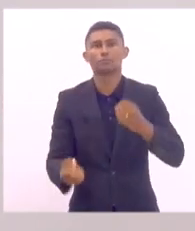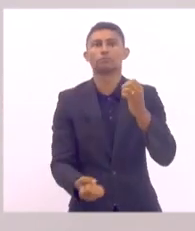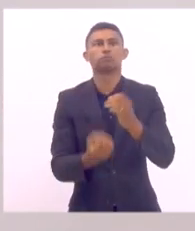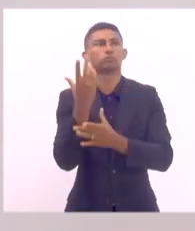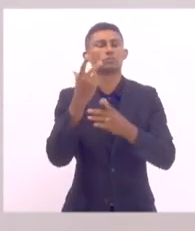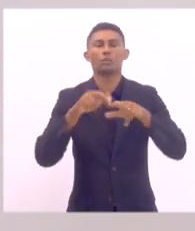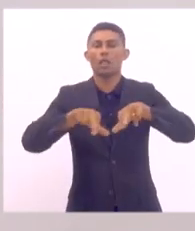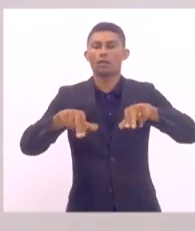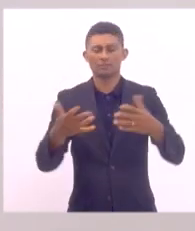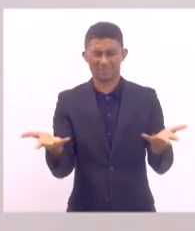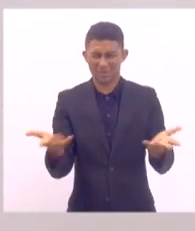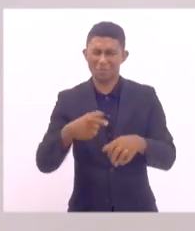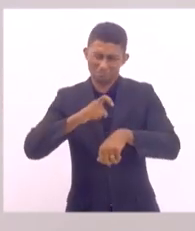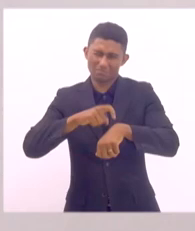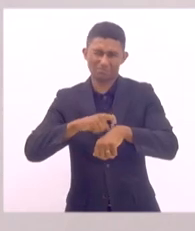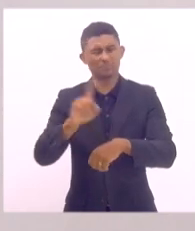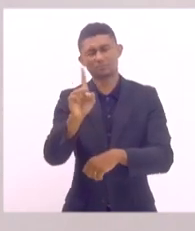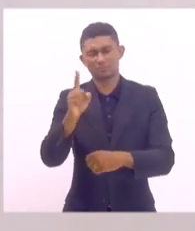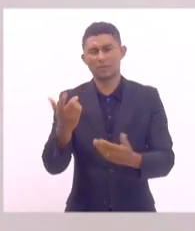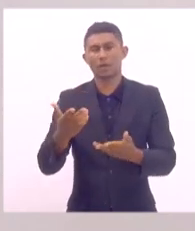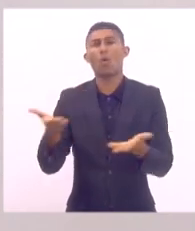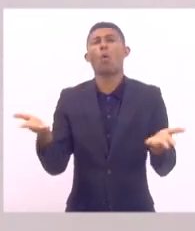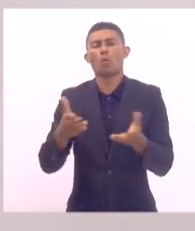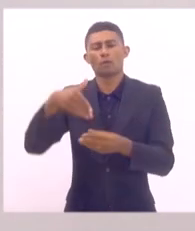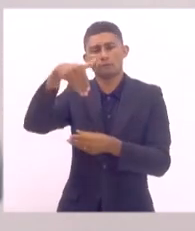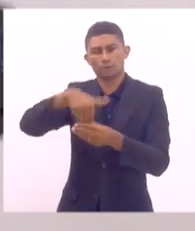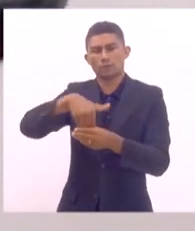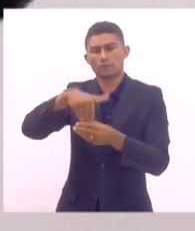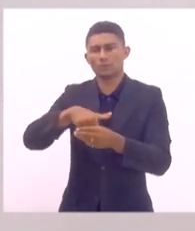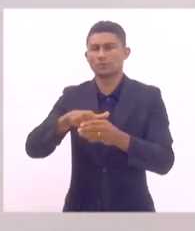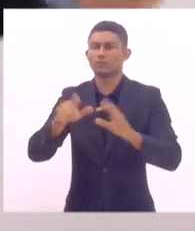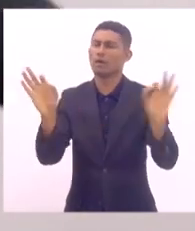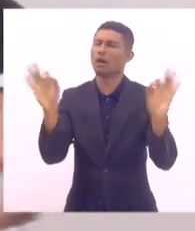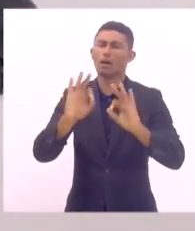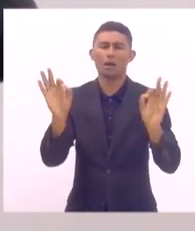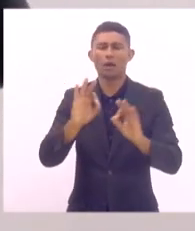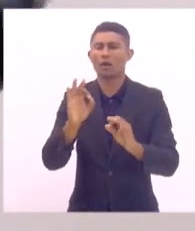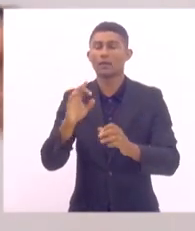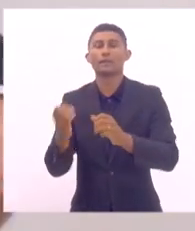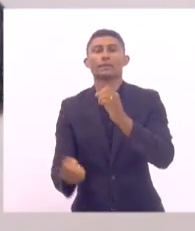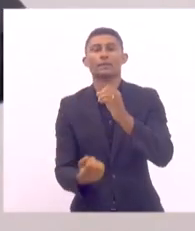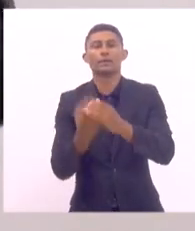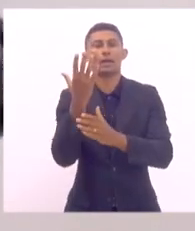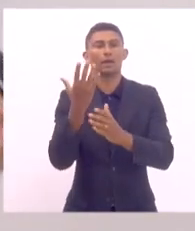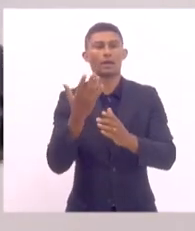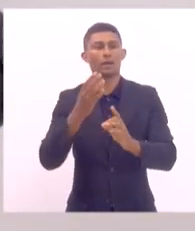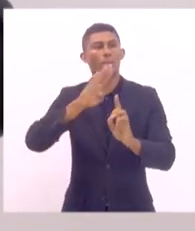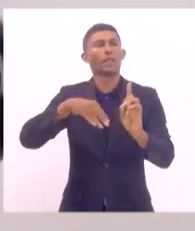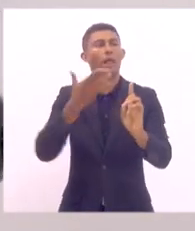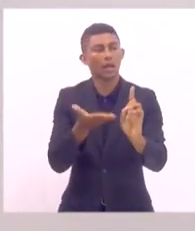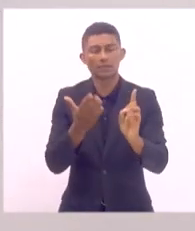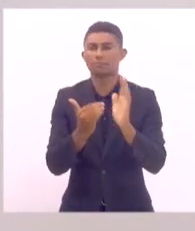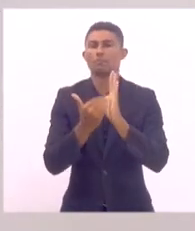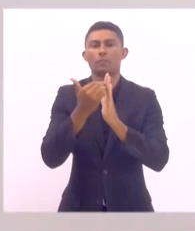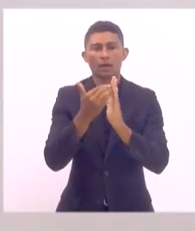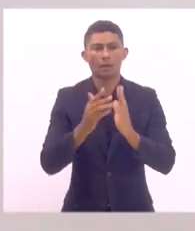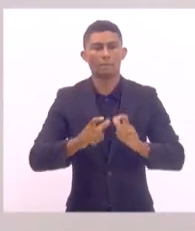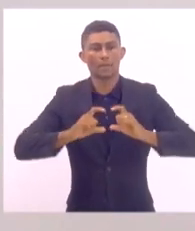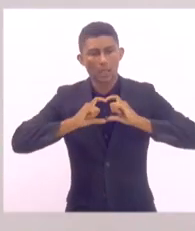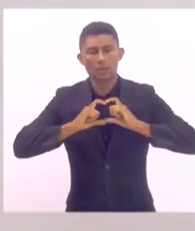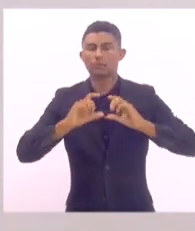sentar, não é o momento. Não vou botar para votar nada que trata de criar mais uma homenagem, mais um título, mais uma medalha, mais.